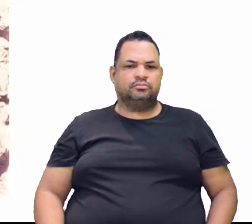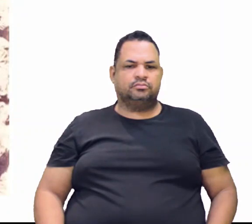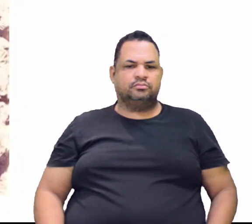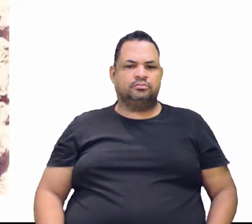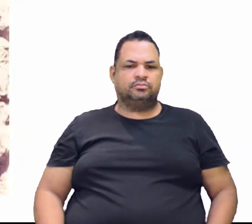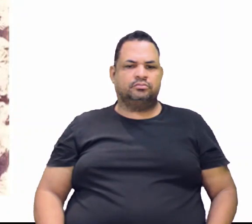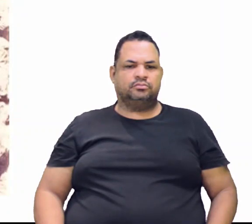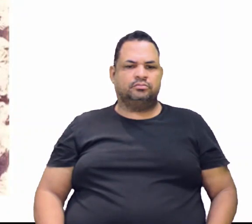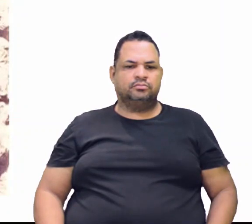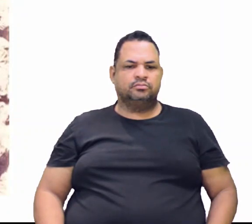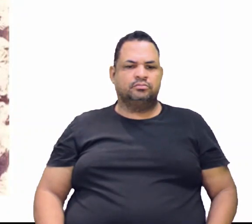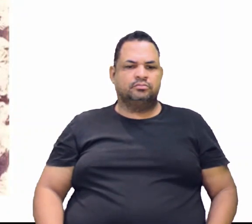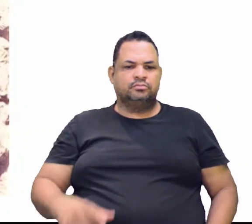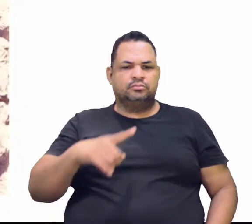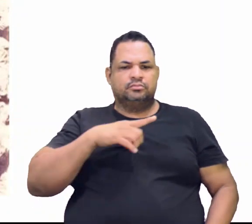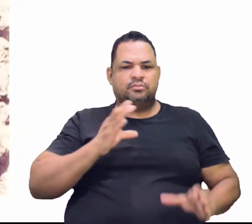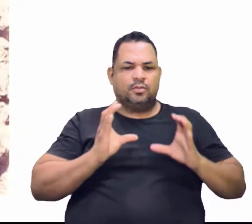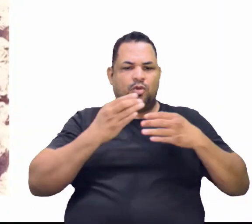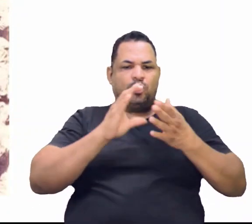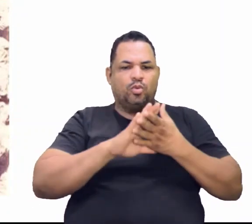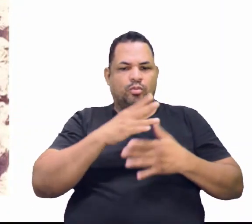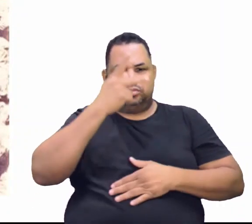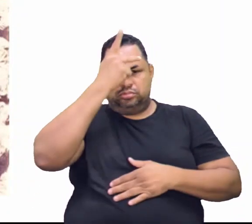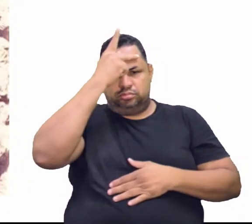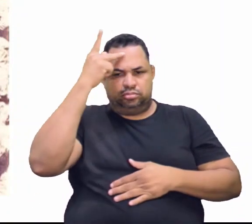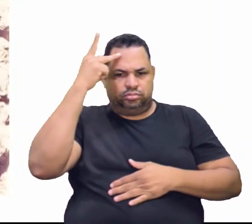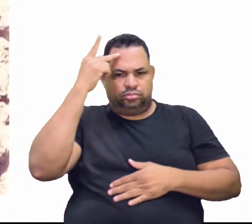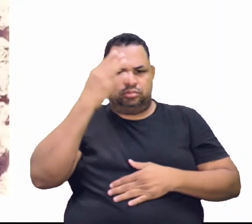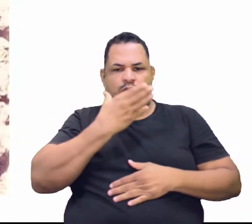Eu tenho esse grupo de homens